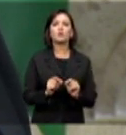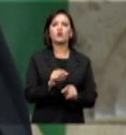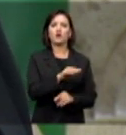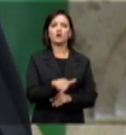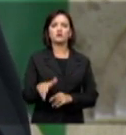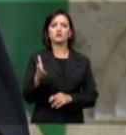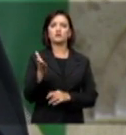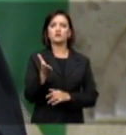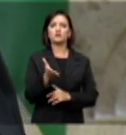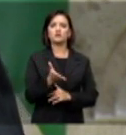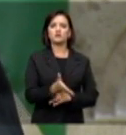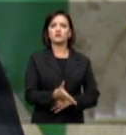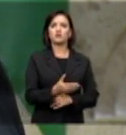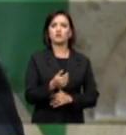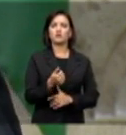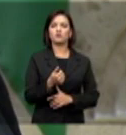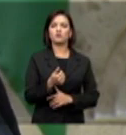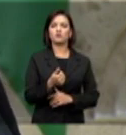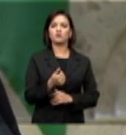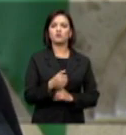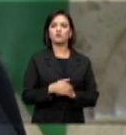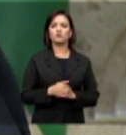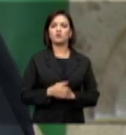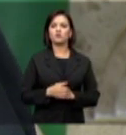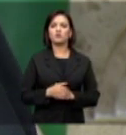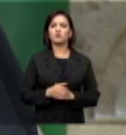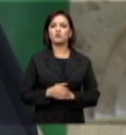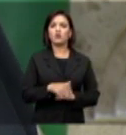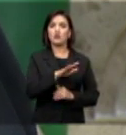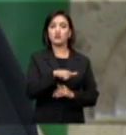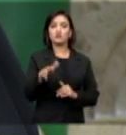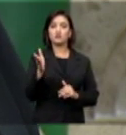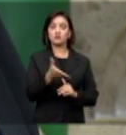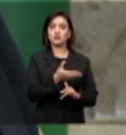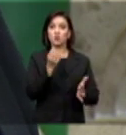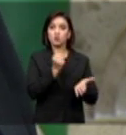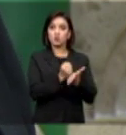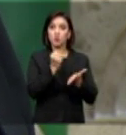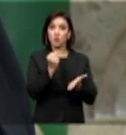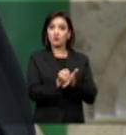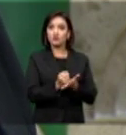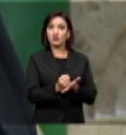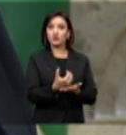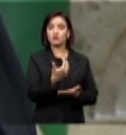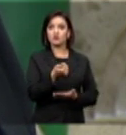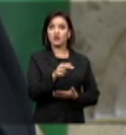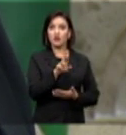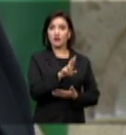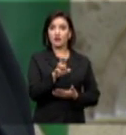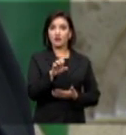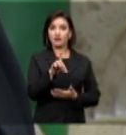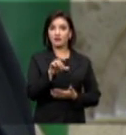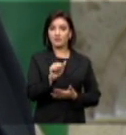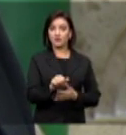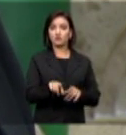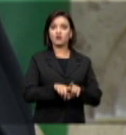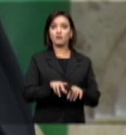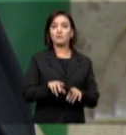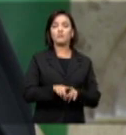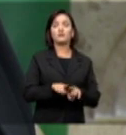acervo, a extinção dos contratos de arrendamento e transferência do acervo